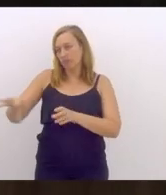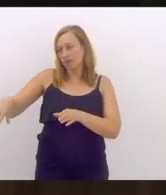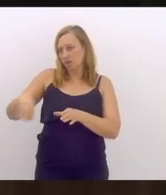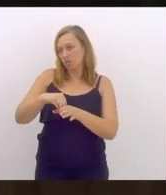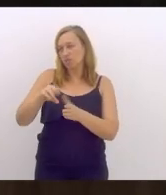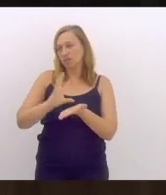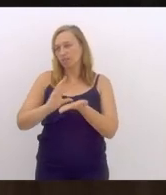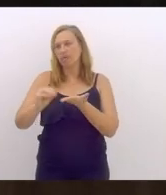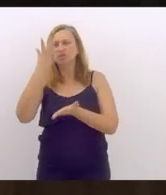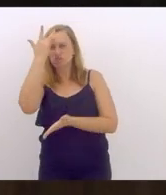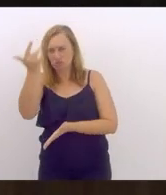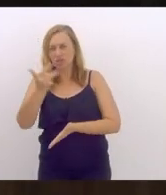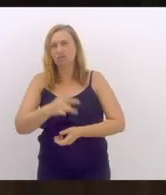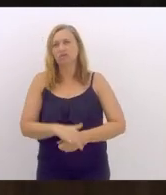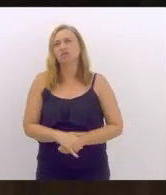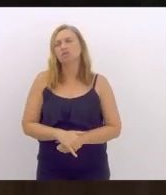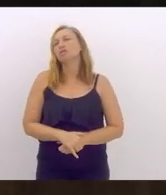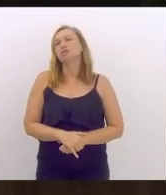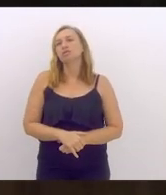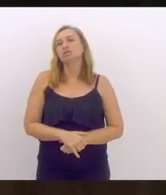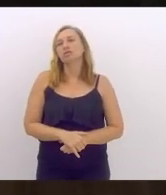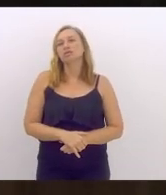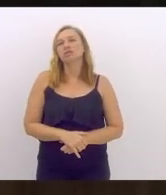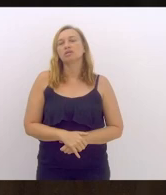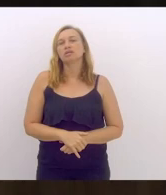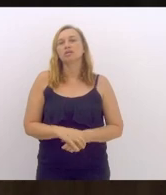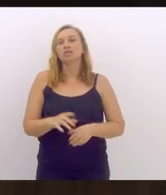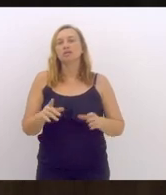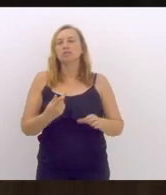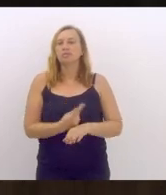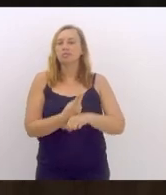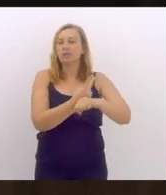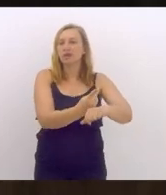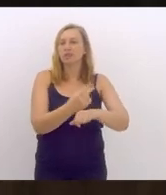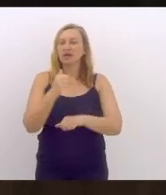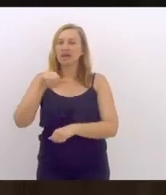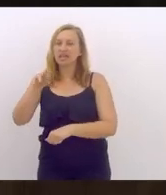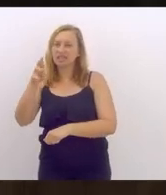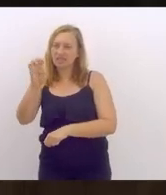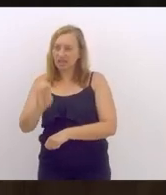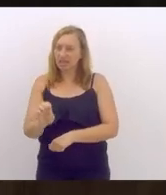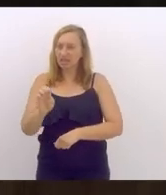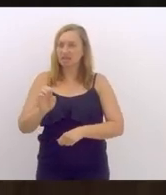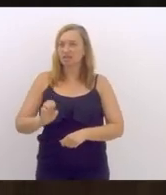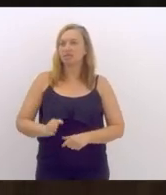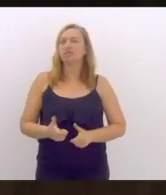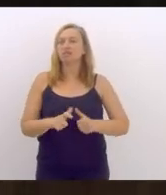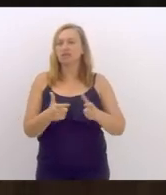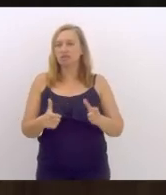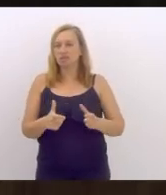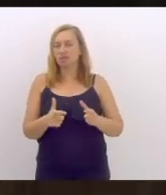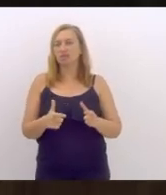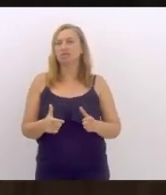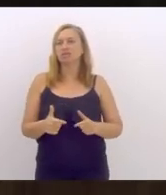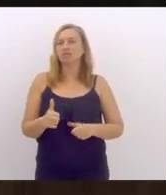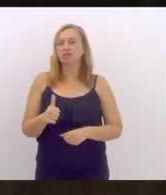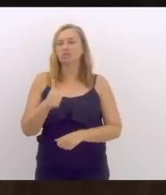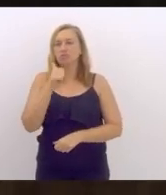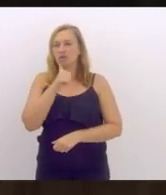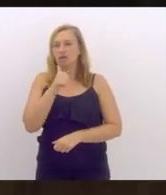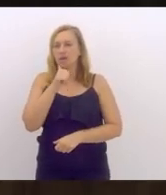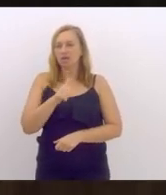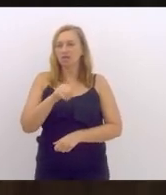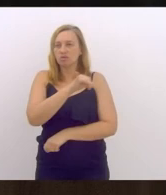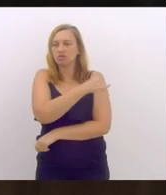incluísse na pauta de amanhã a concessão de um prêmionanérico Há uma grande sanitarista do Rio de Janeiro Maria Célia Vasconcelos